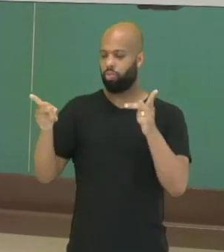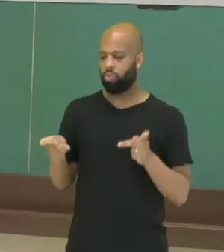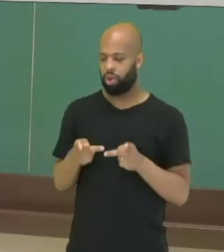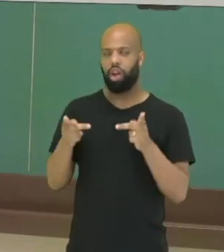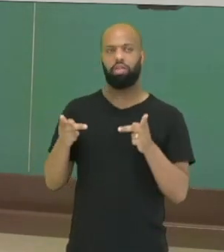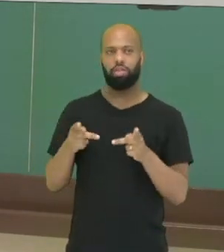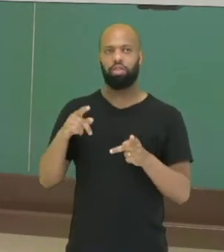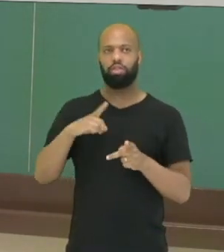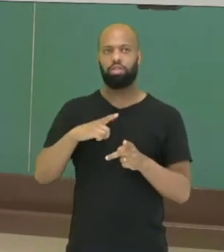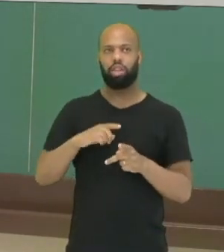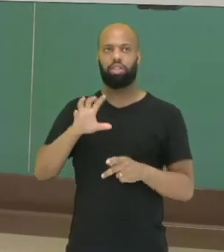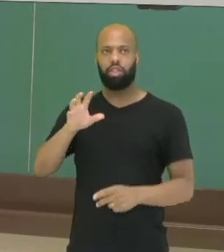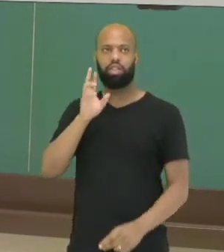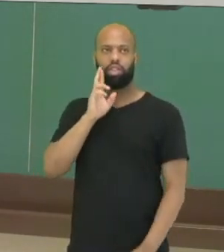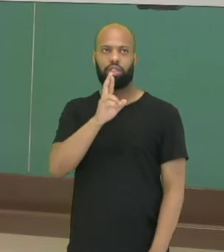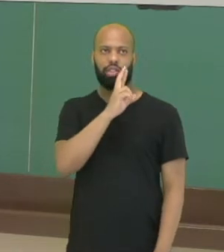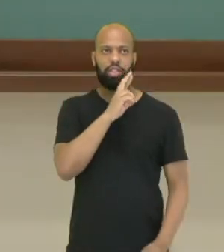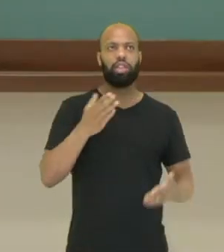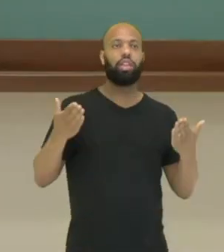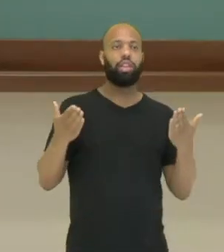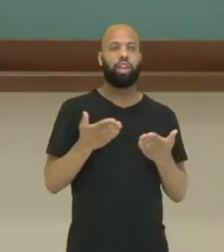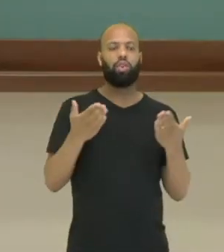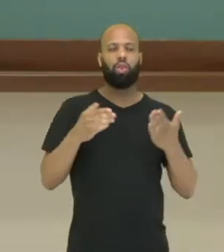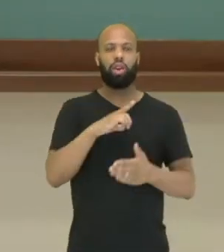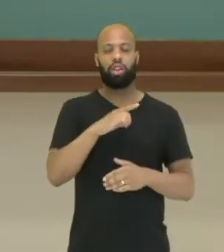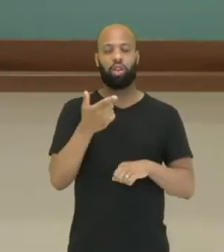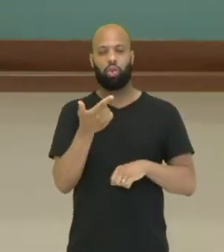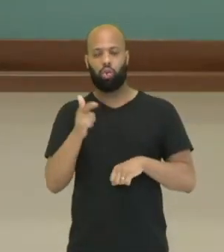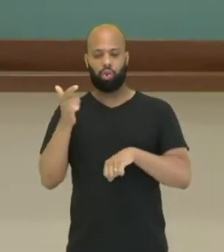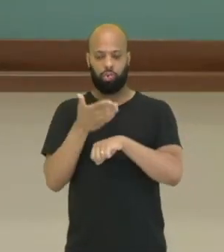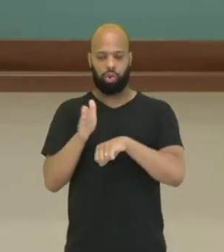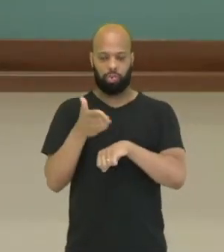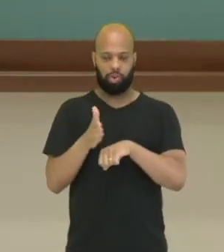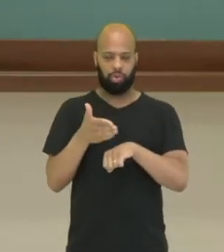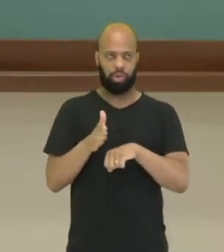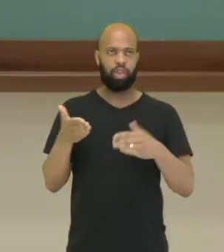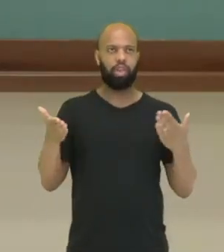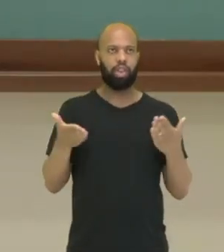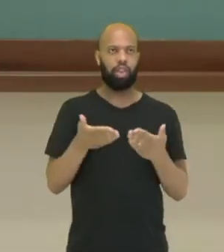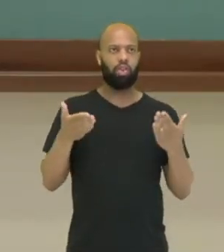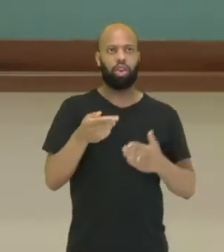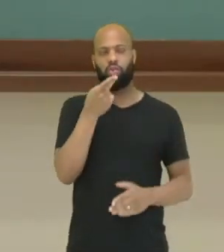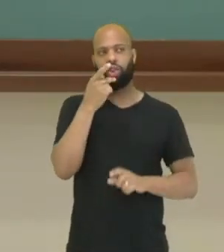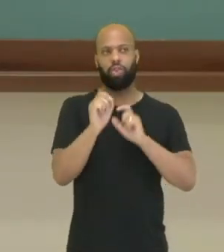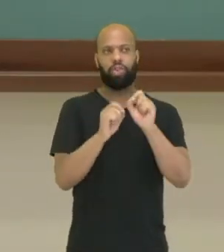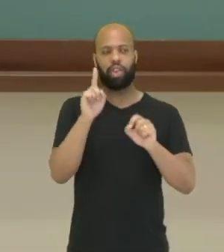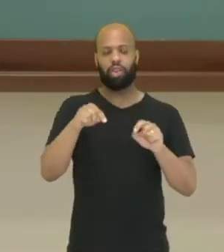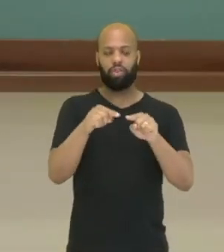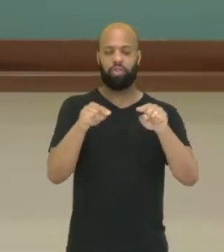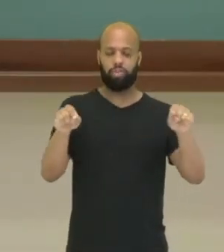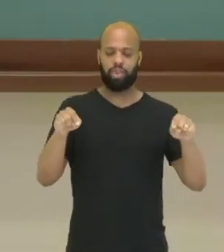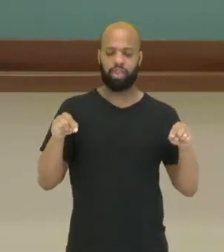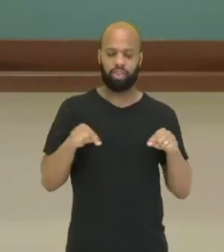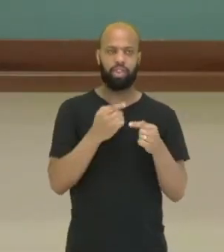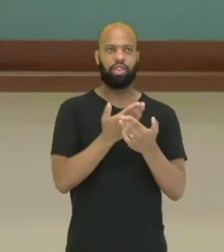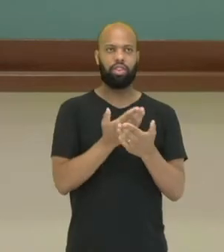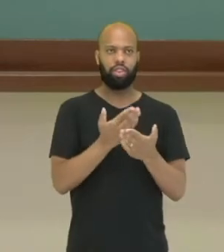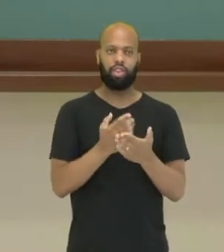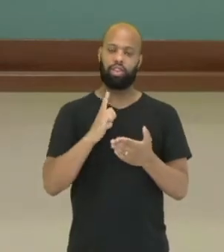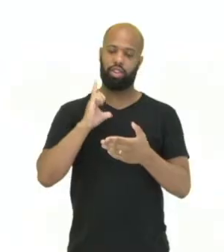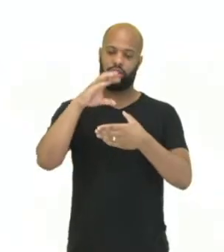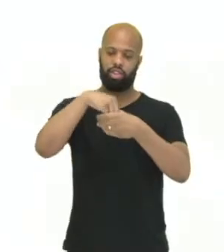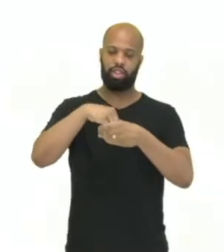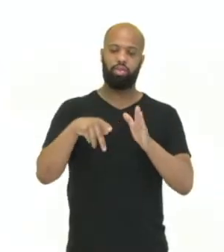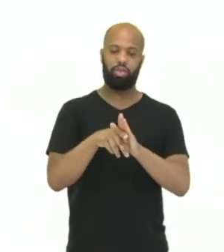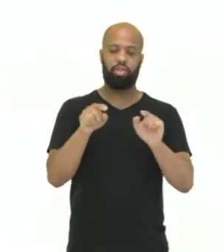servido nesse restaurante. Pessoal, mais um praticando aqui. Agora nós vamos falar de uma sala de aula. Em uma sala de